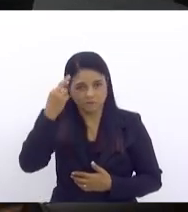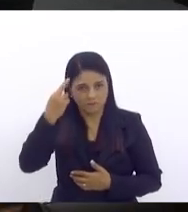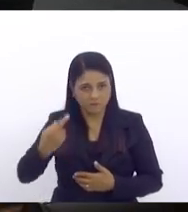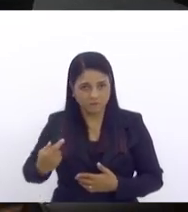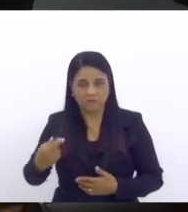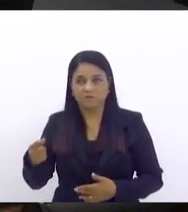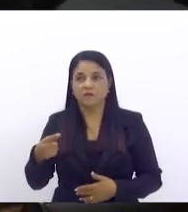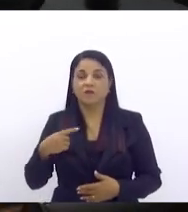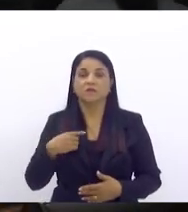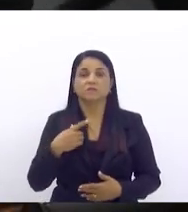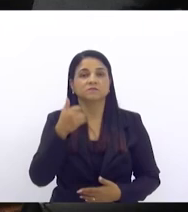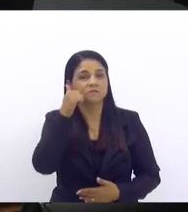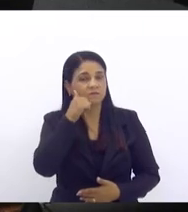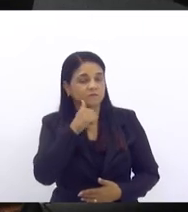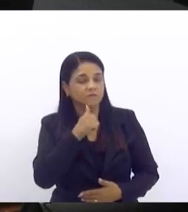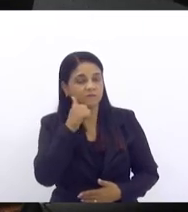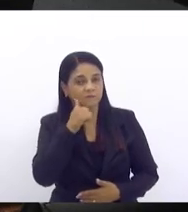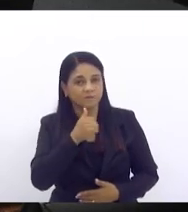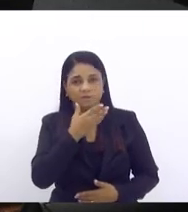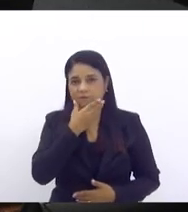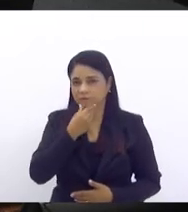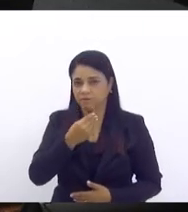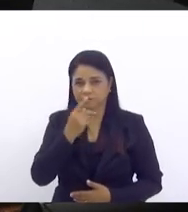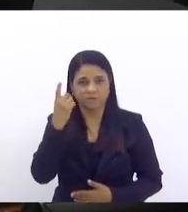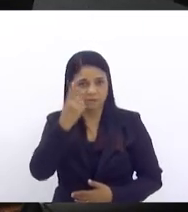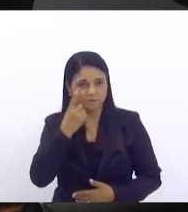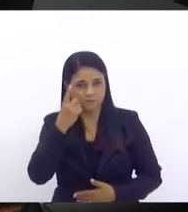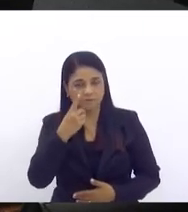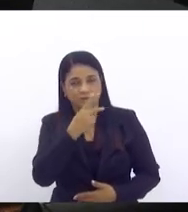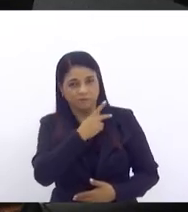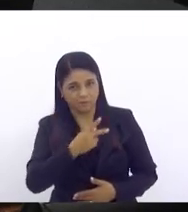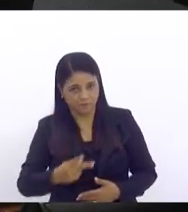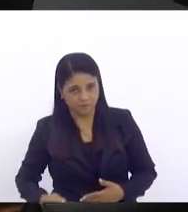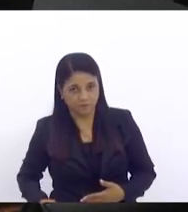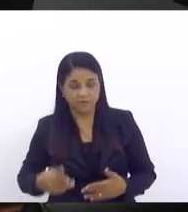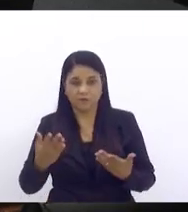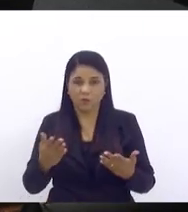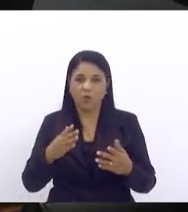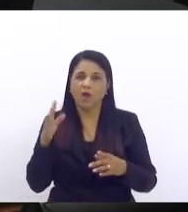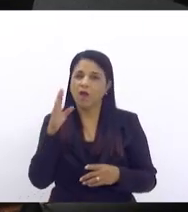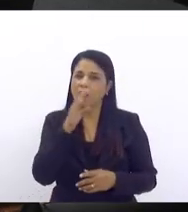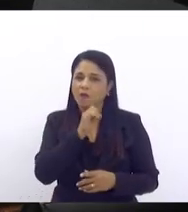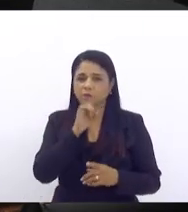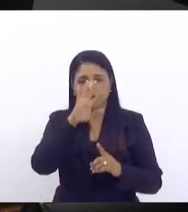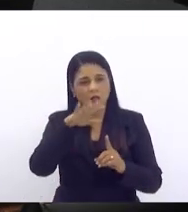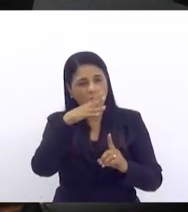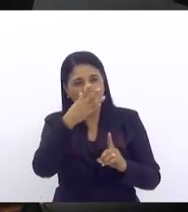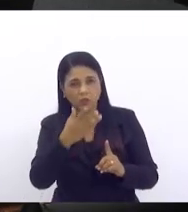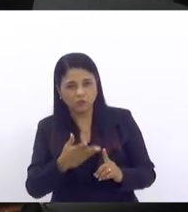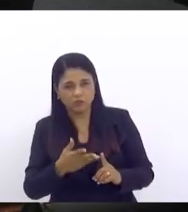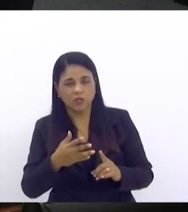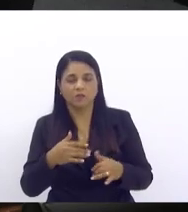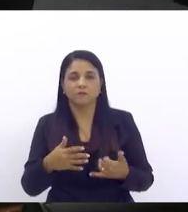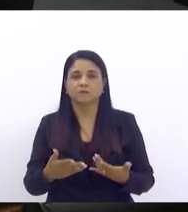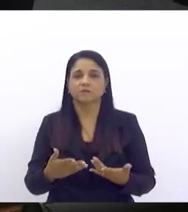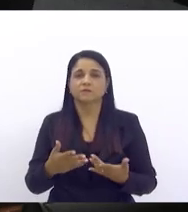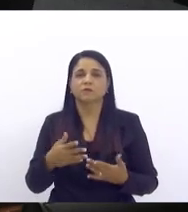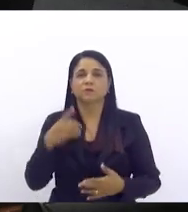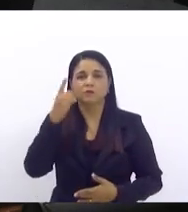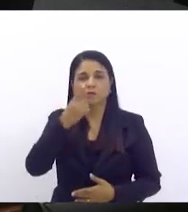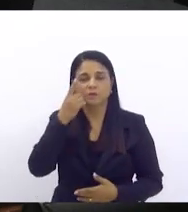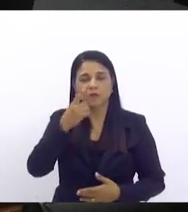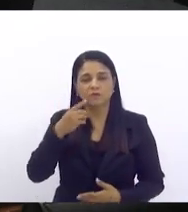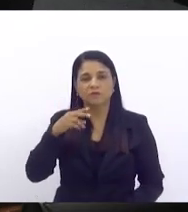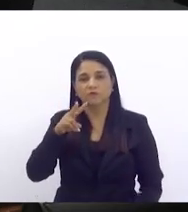senhoras deputadas, senhores deputados, muito rapidamente, para elogiar o projeto de lei dos deputados Vinícius Cozzolino